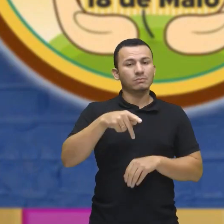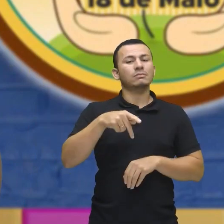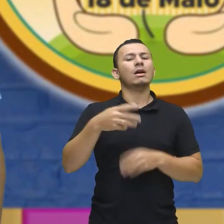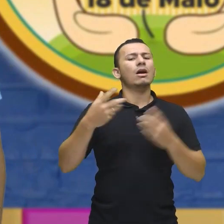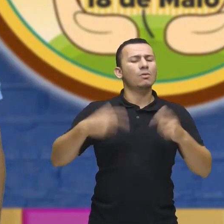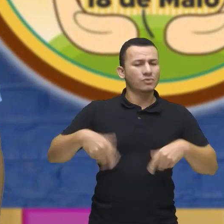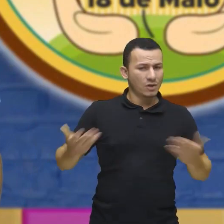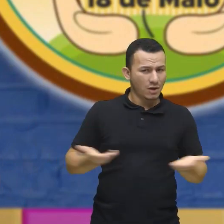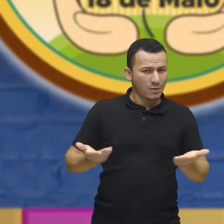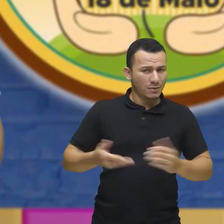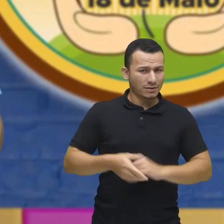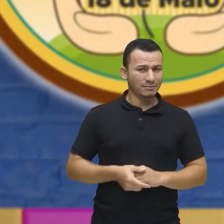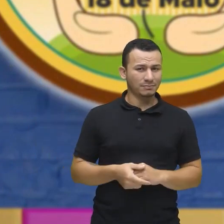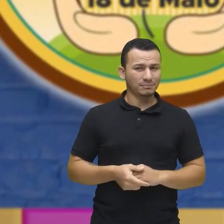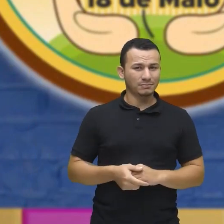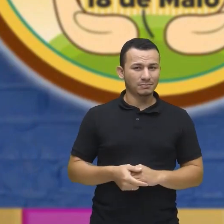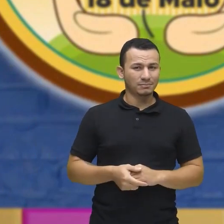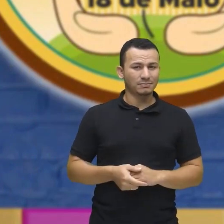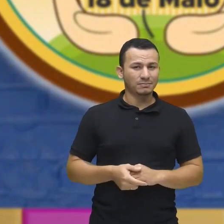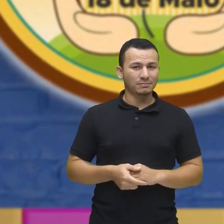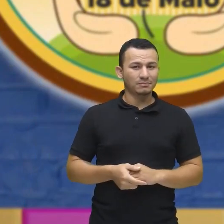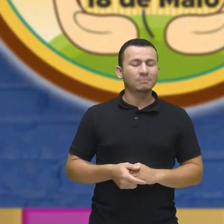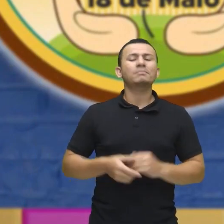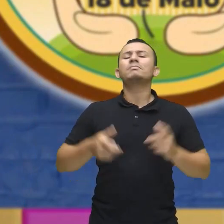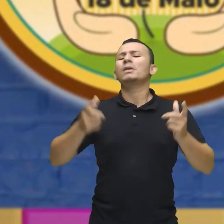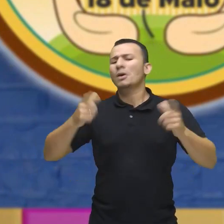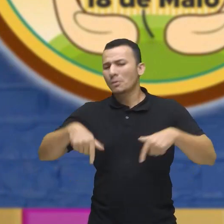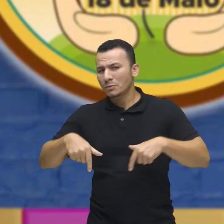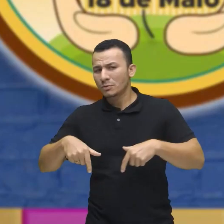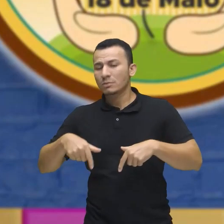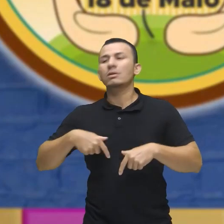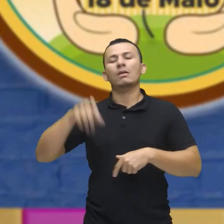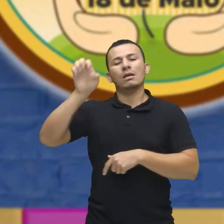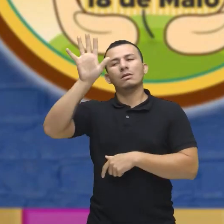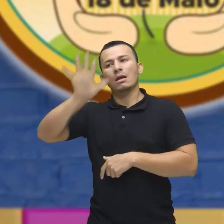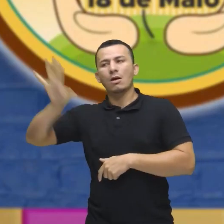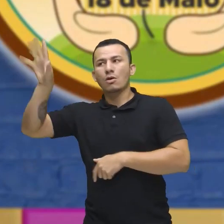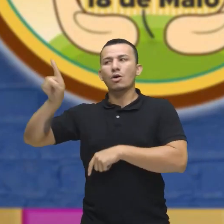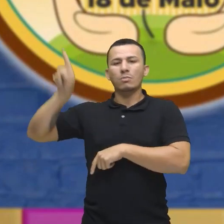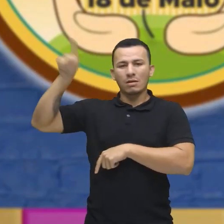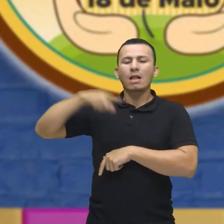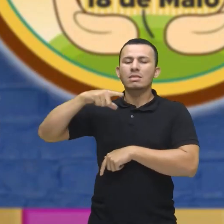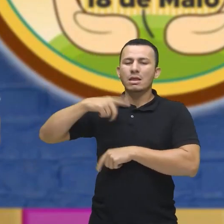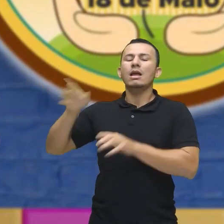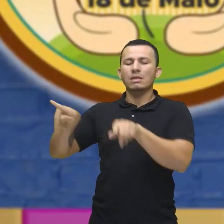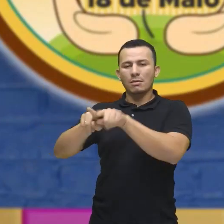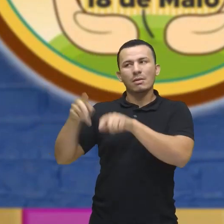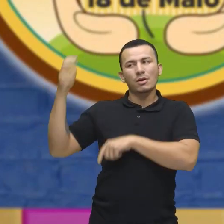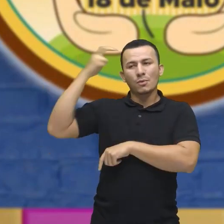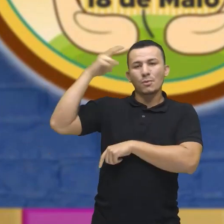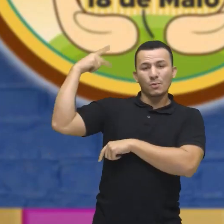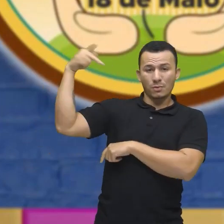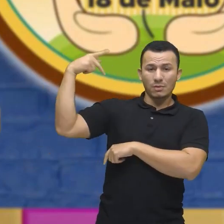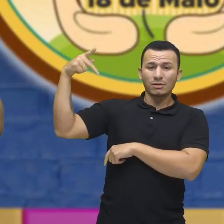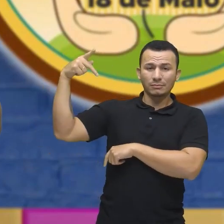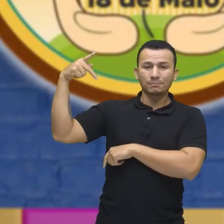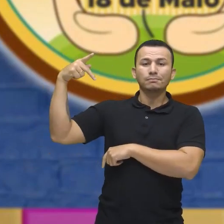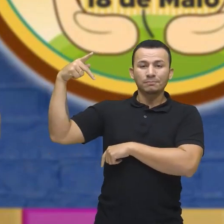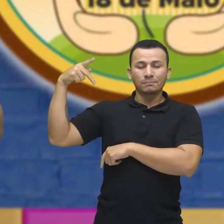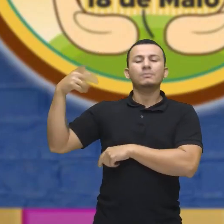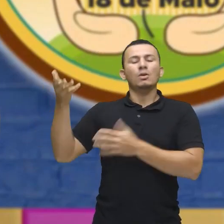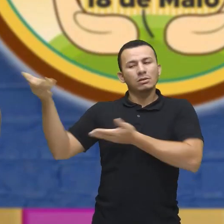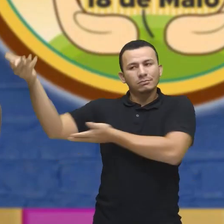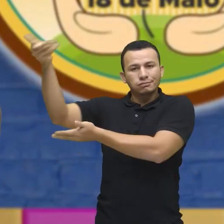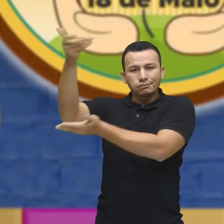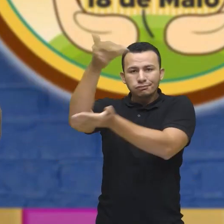onde? Ele vai para onde? Ele veio da Europa, ele tem algumas manifestações, certo? Que vai